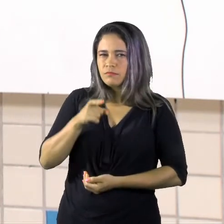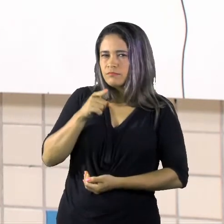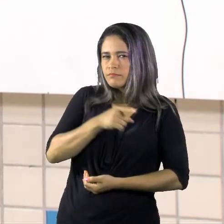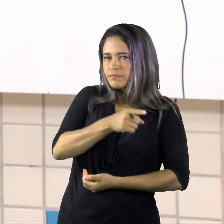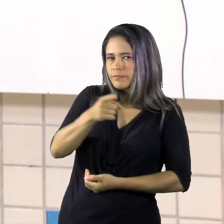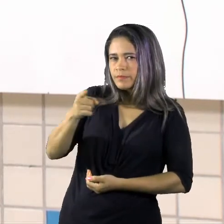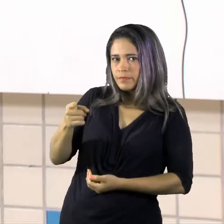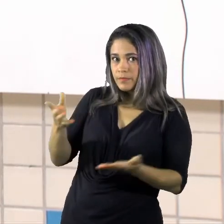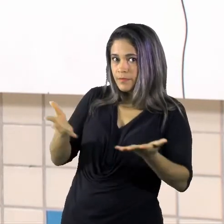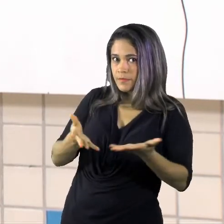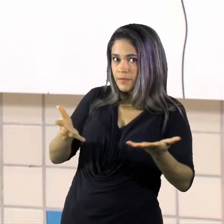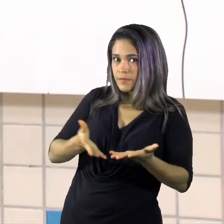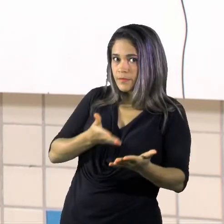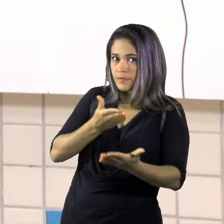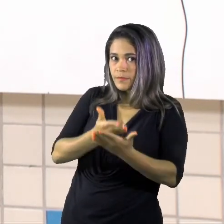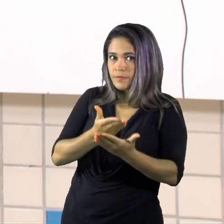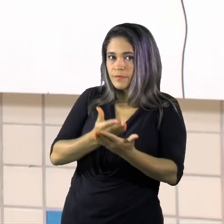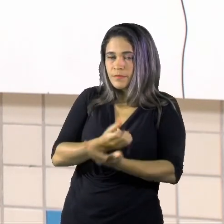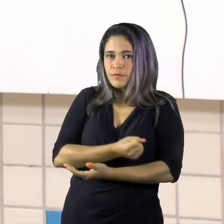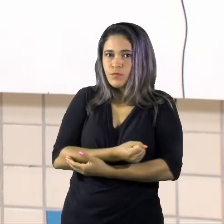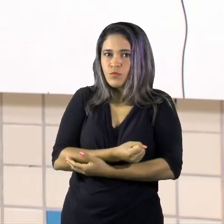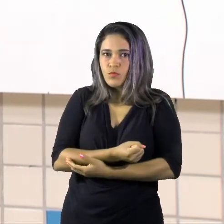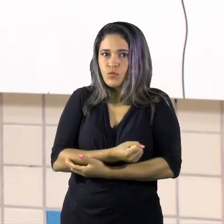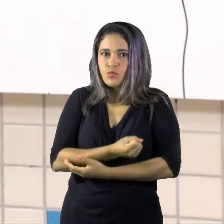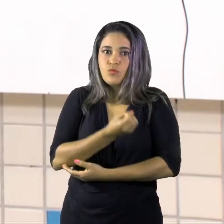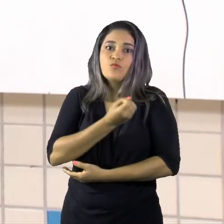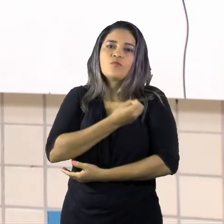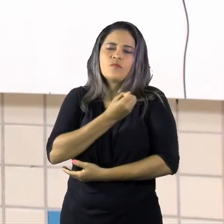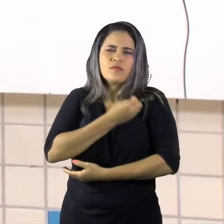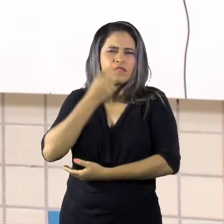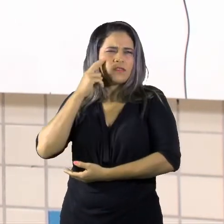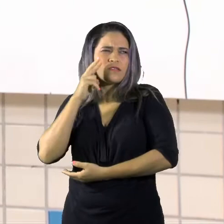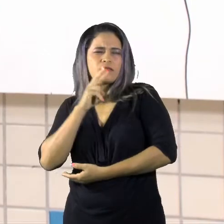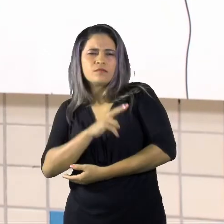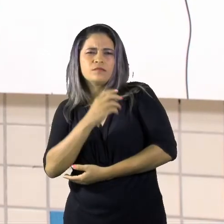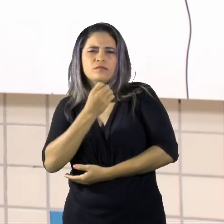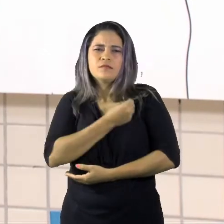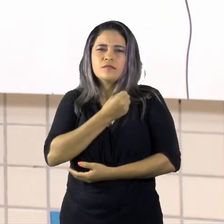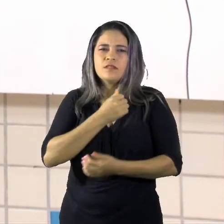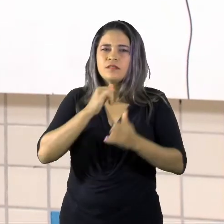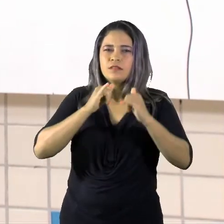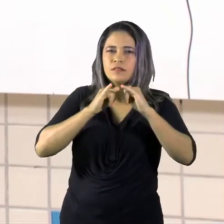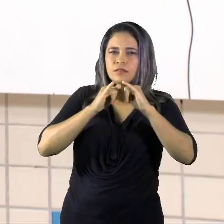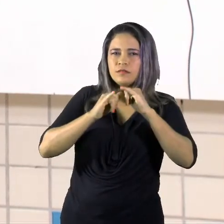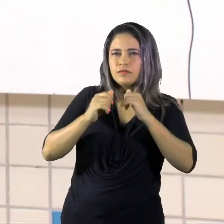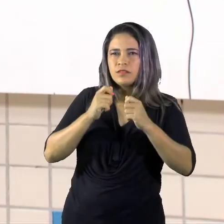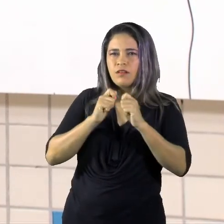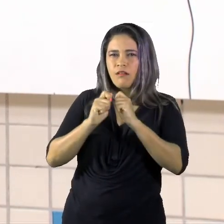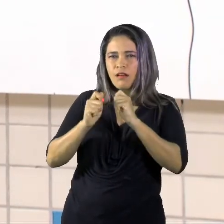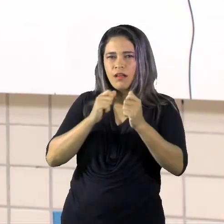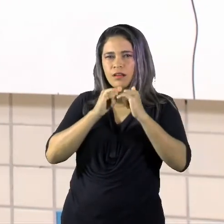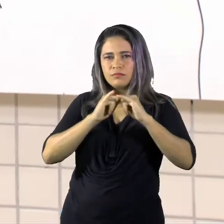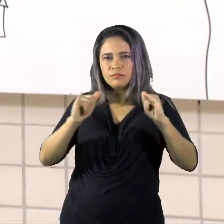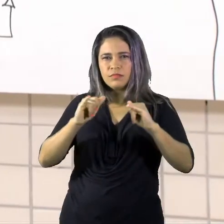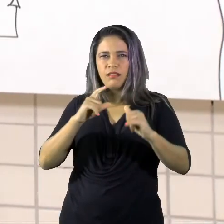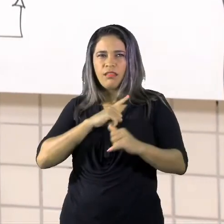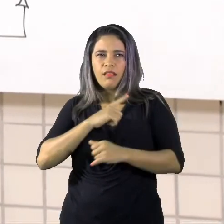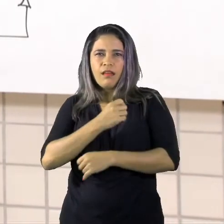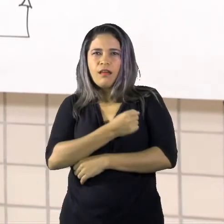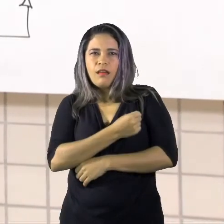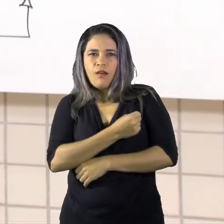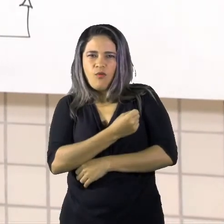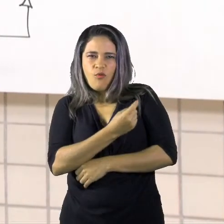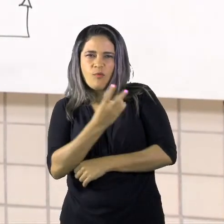Agora nós iremos estudar os numerais. Vocês viram na notícia a presença de alguns numerais na data, lá